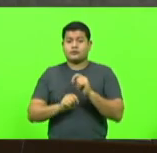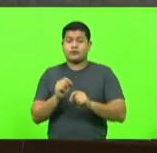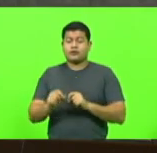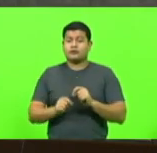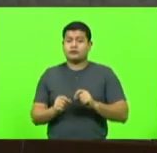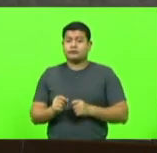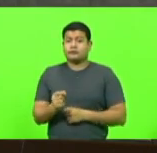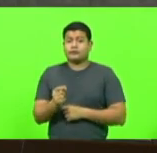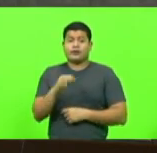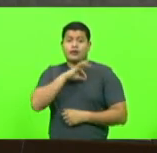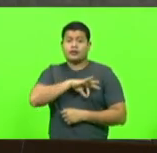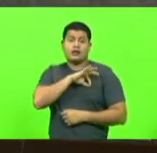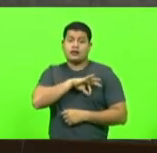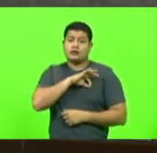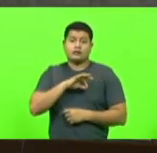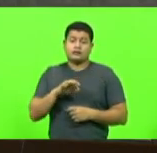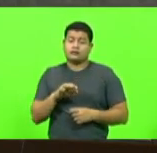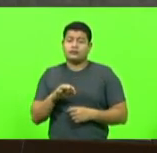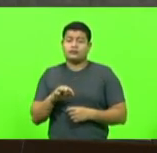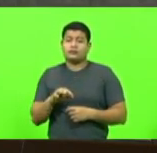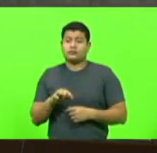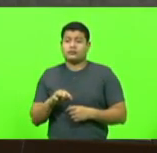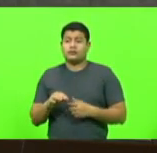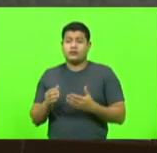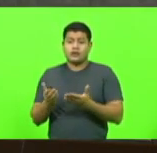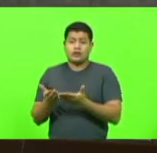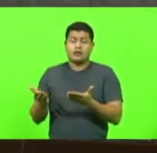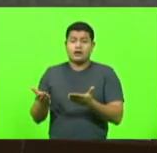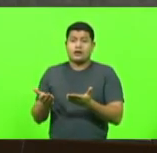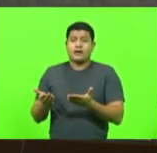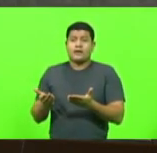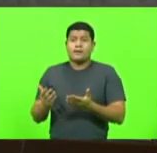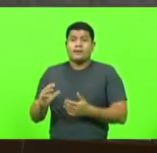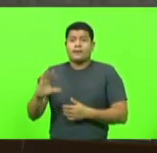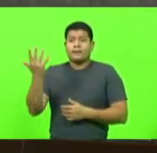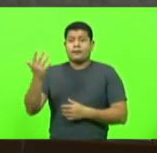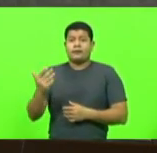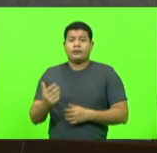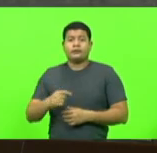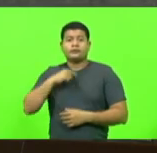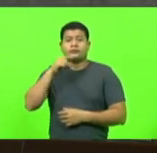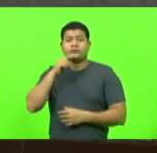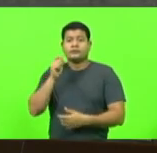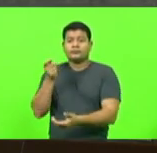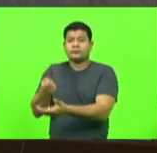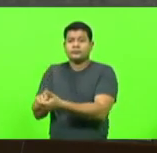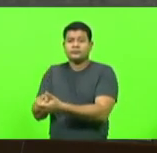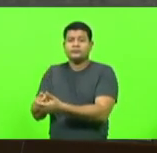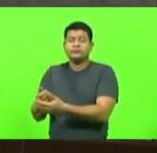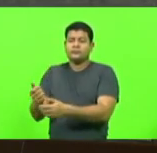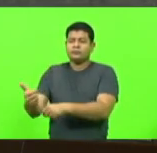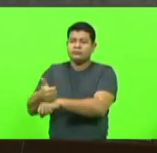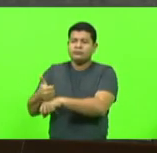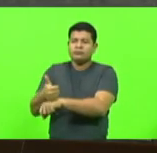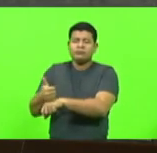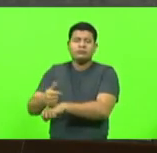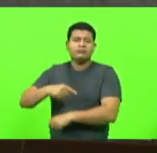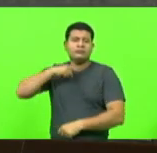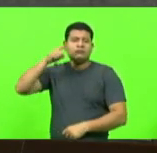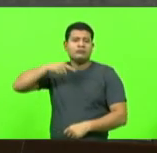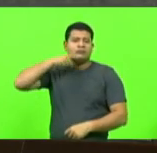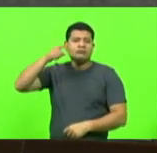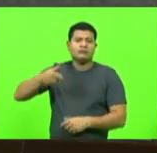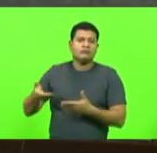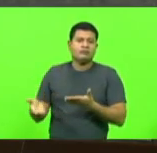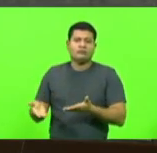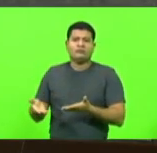população, que faz com que ela não tenha dinheiro para pagar um profissional particular,